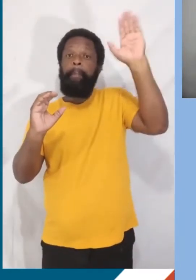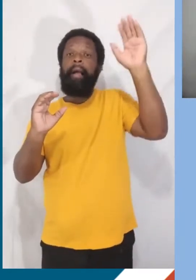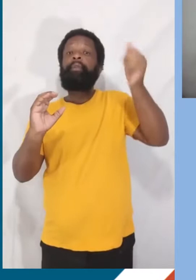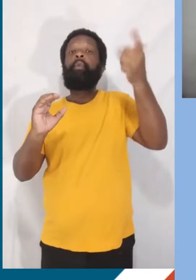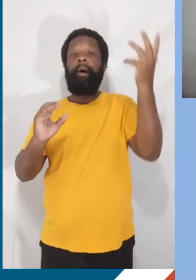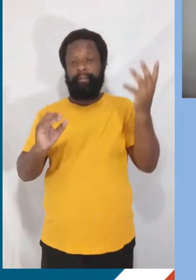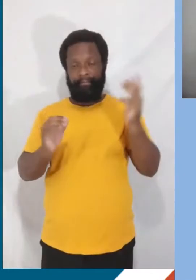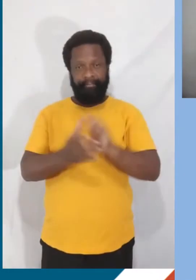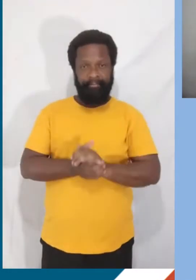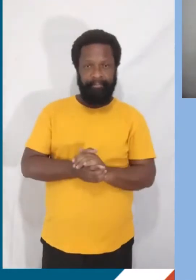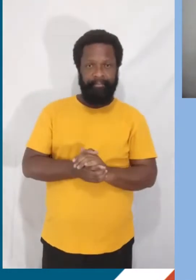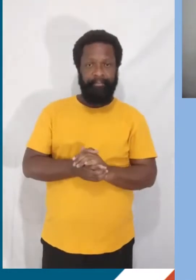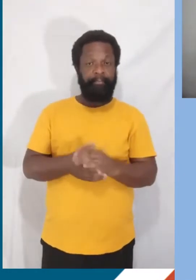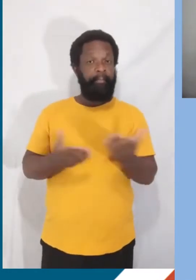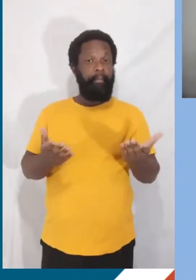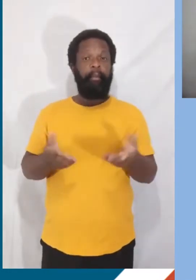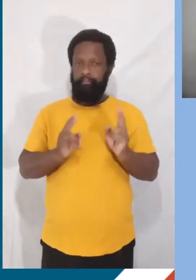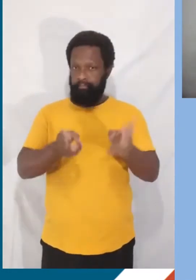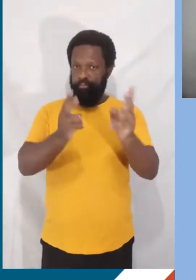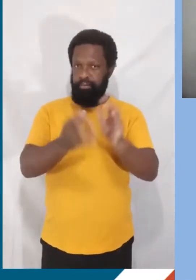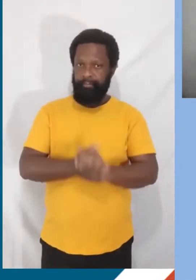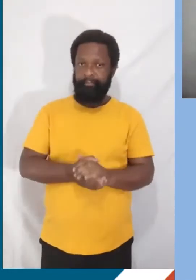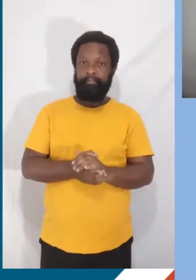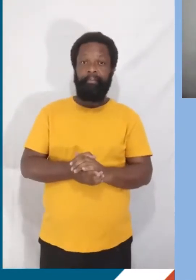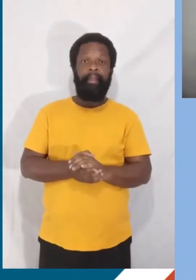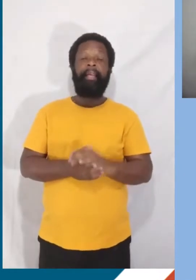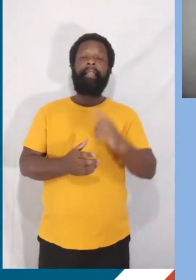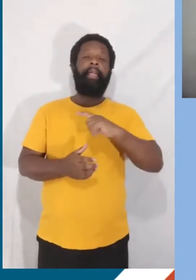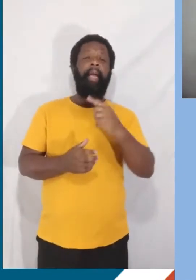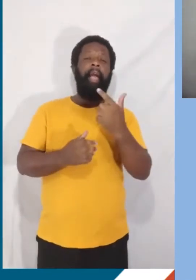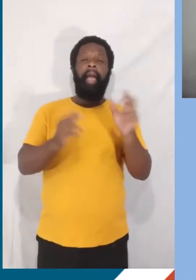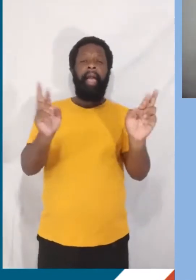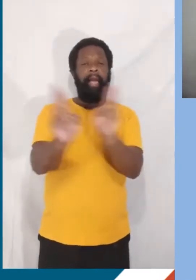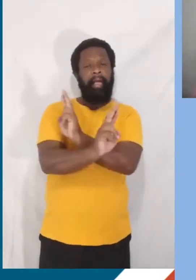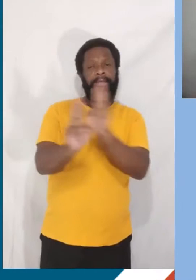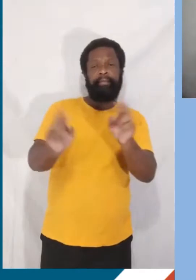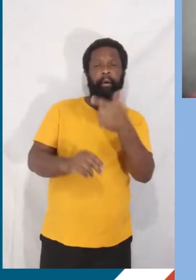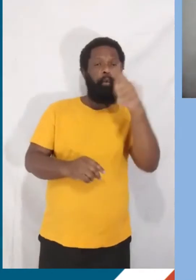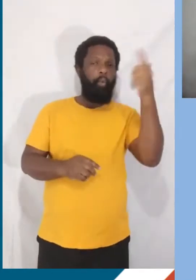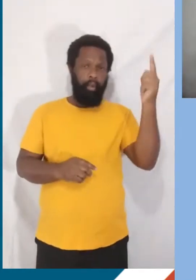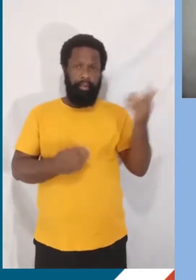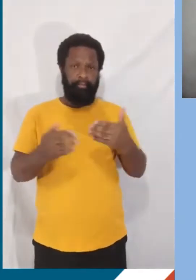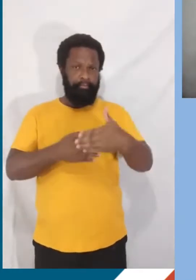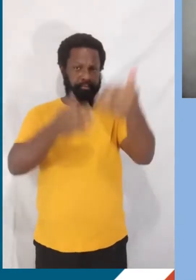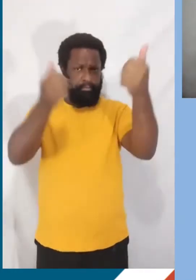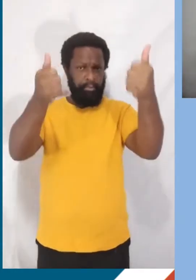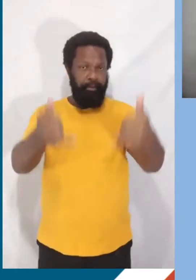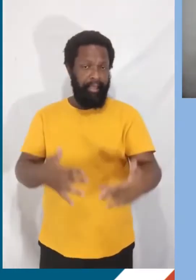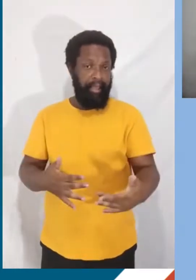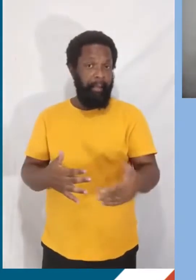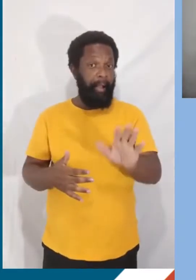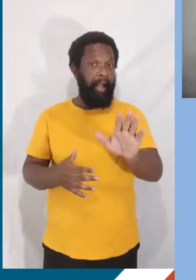a unidade de massa atômica. Tá? Continuando. Há outras relações que a gente vai discutir